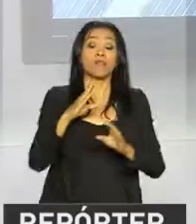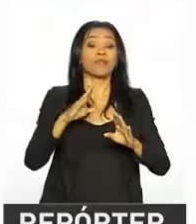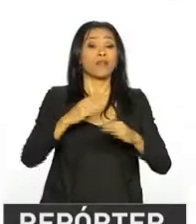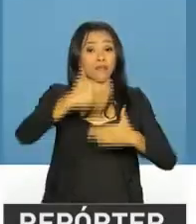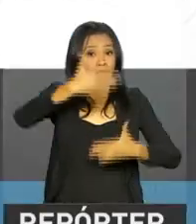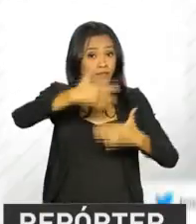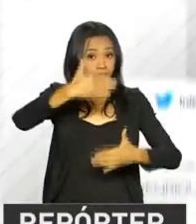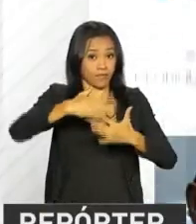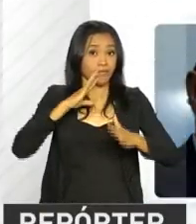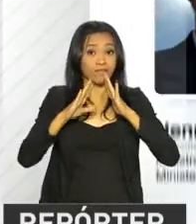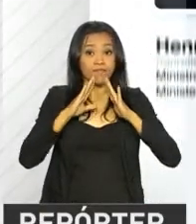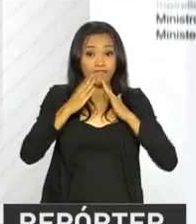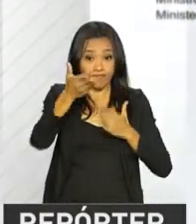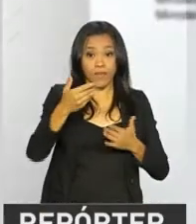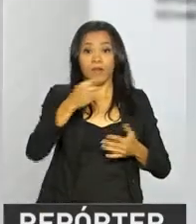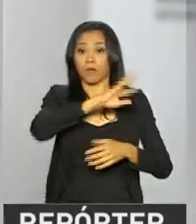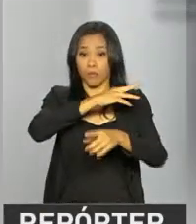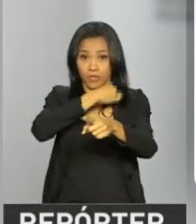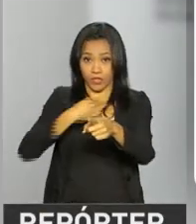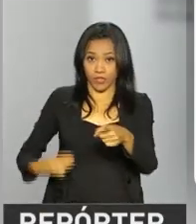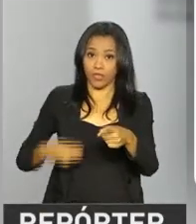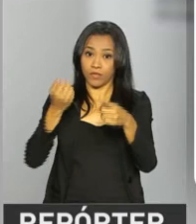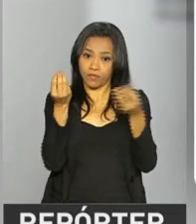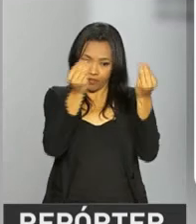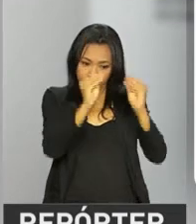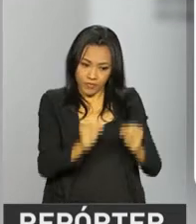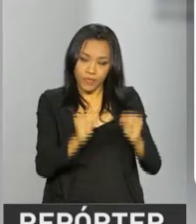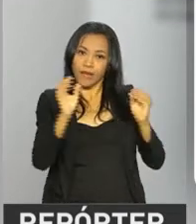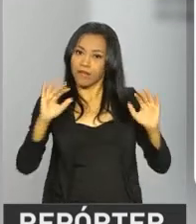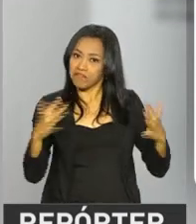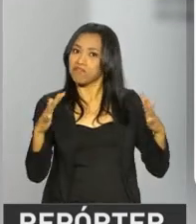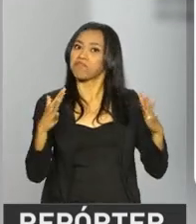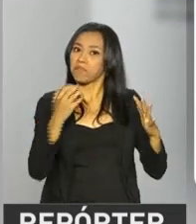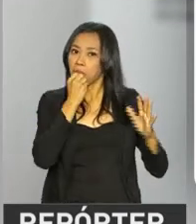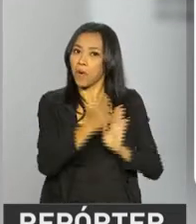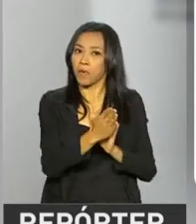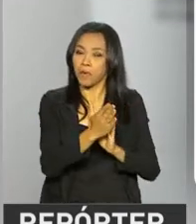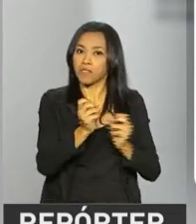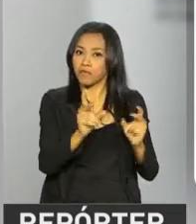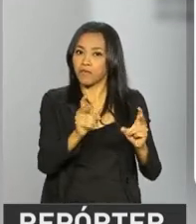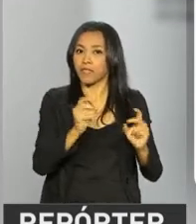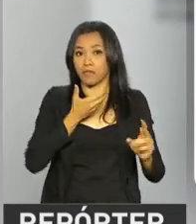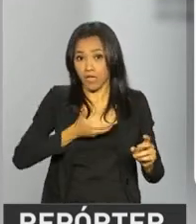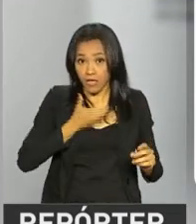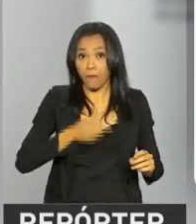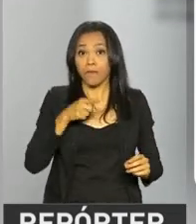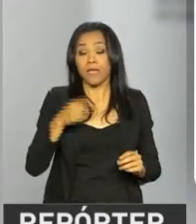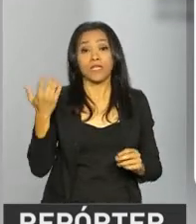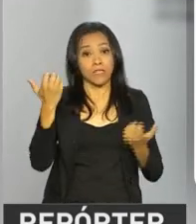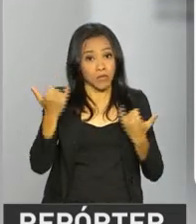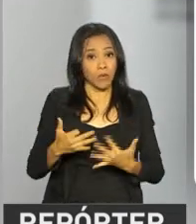o ministro da Fazenda, Henrique Meirelles, comemorou o resultado das vendas no Natal. Para Meirelles, as previsões feitas pela